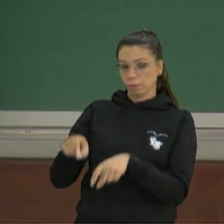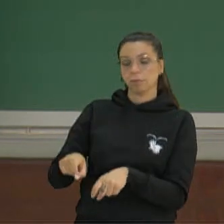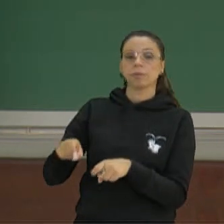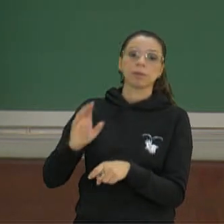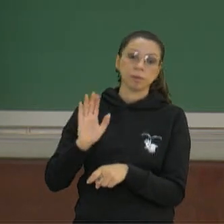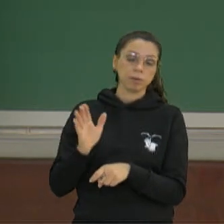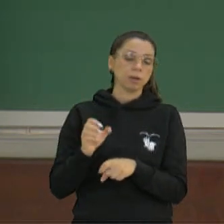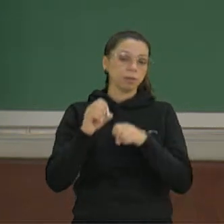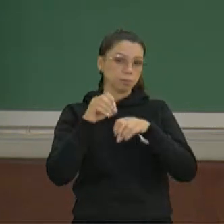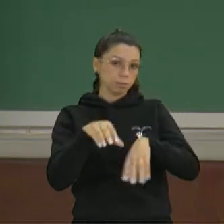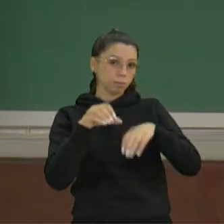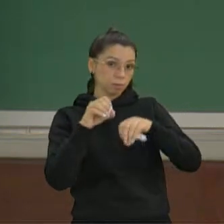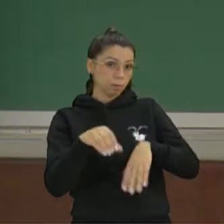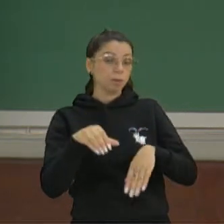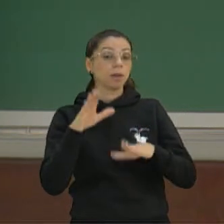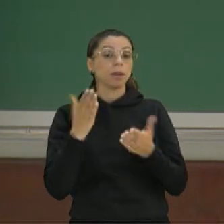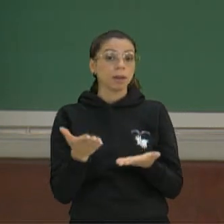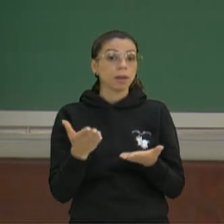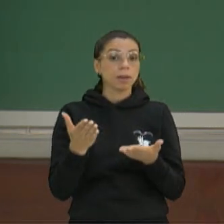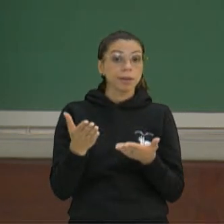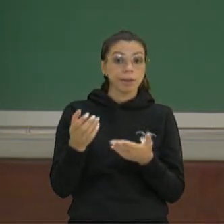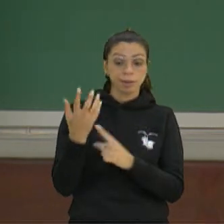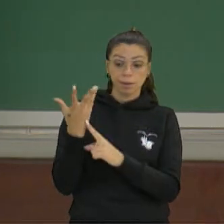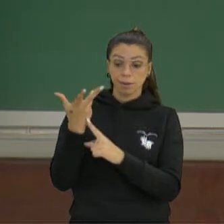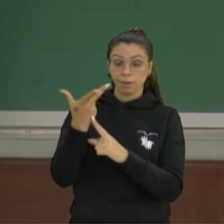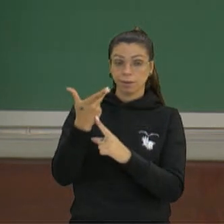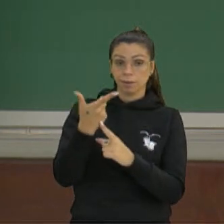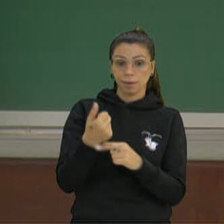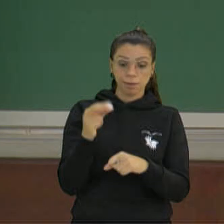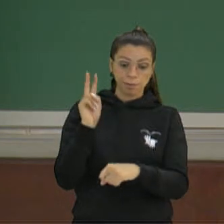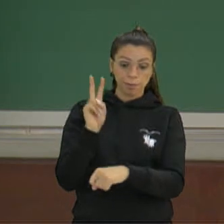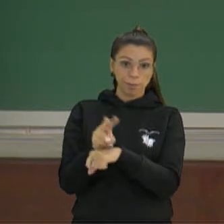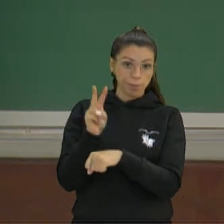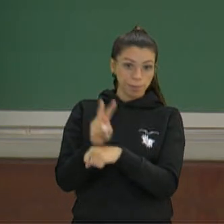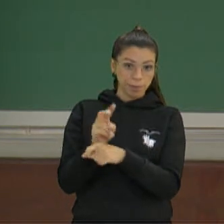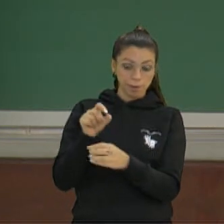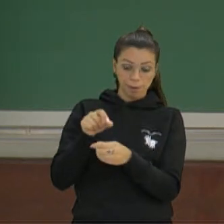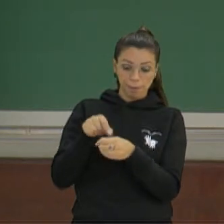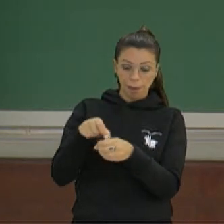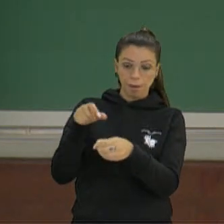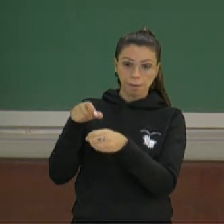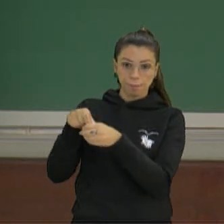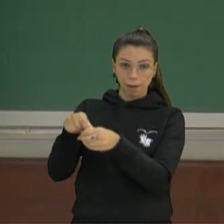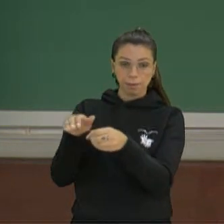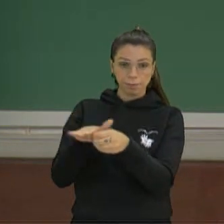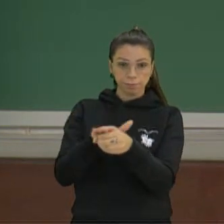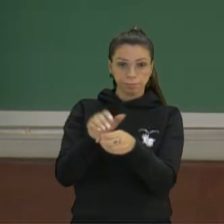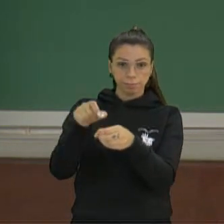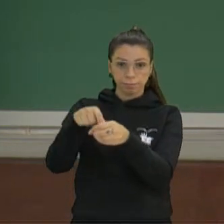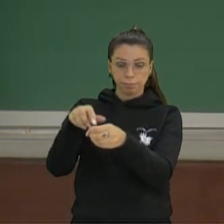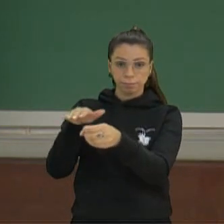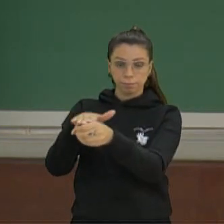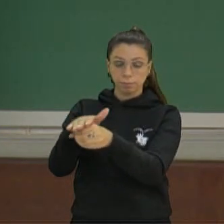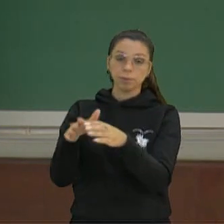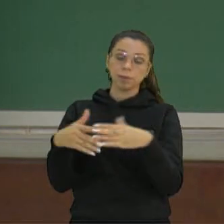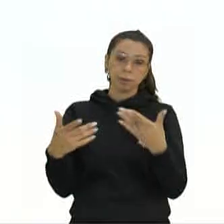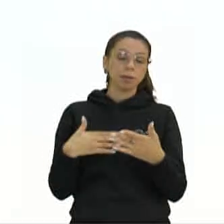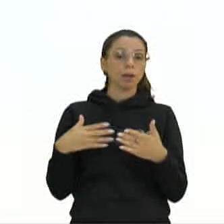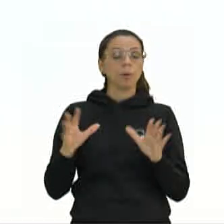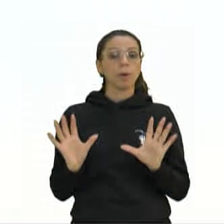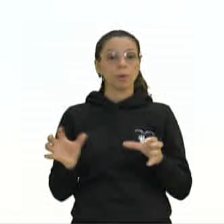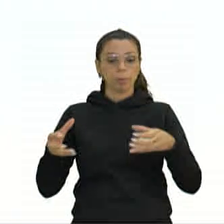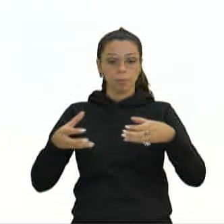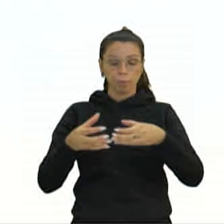para vocês que a agricultura é a arte de cultivar. Então, é um conjunto de